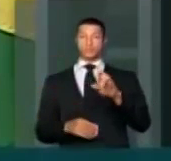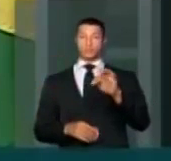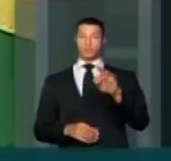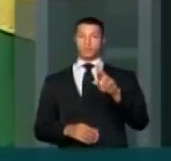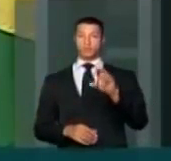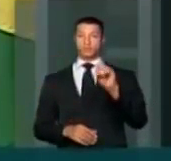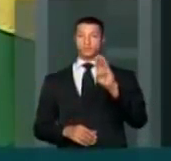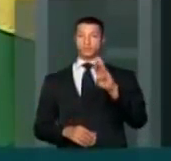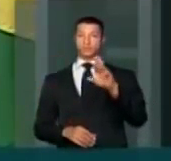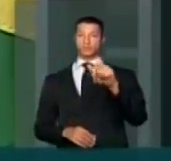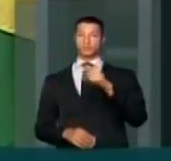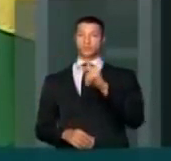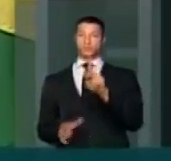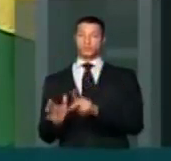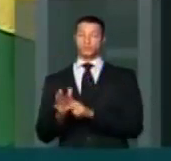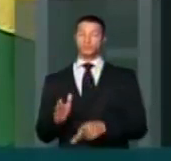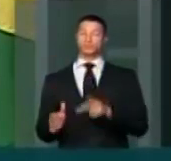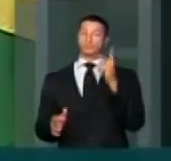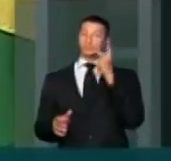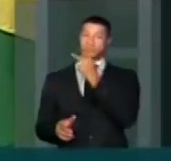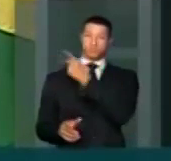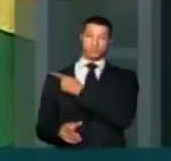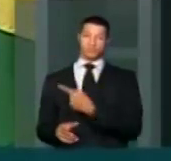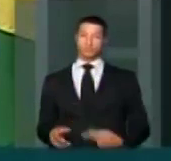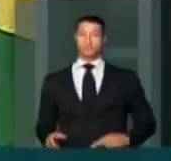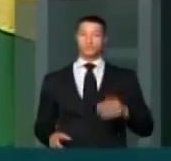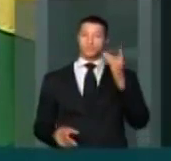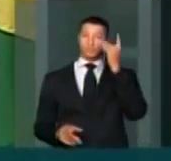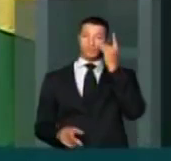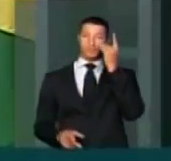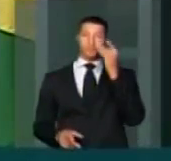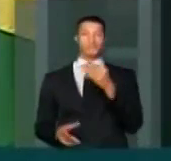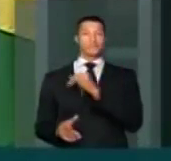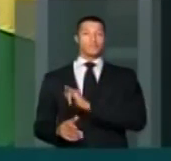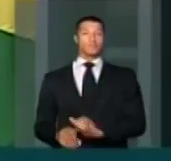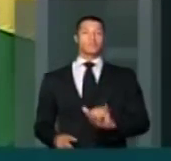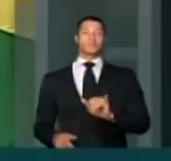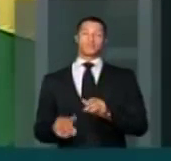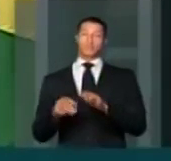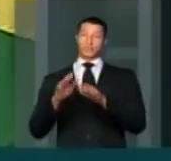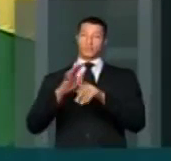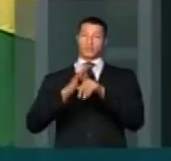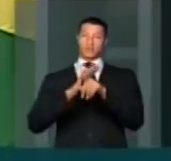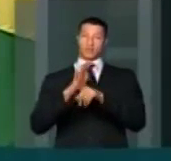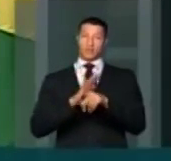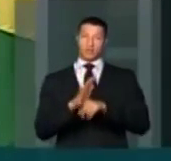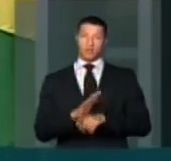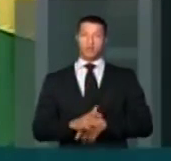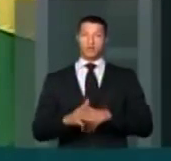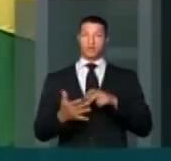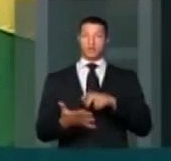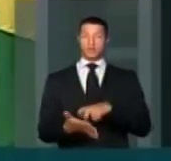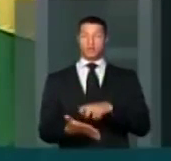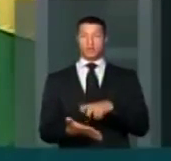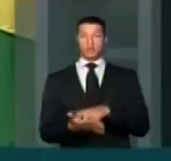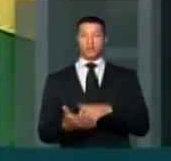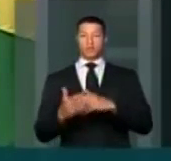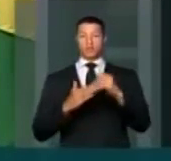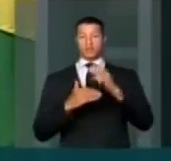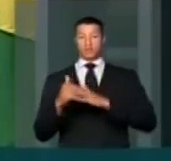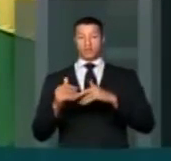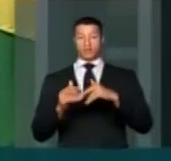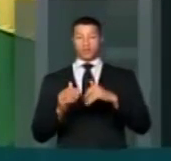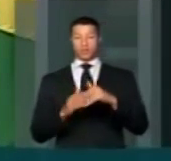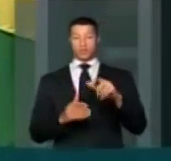o governo, a própria Presidente da República, a proclamar investigações e a prenunciar punições sob o